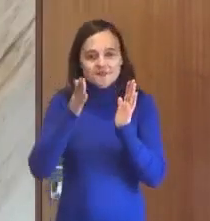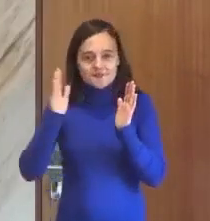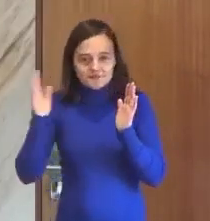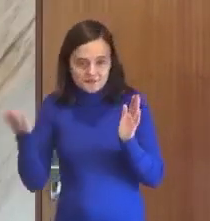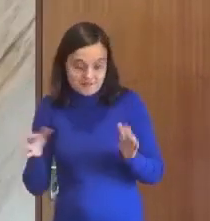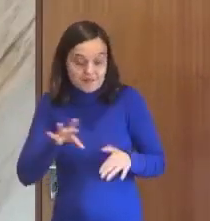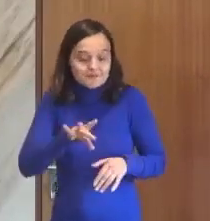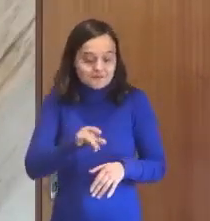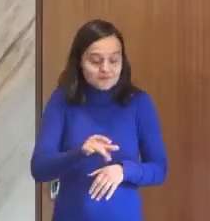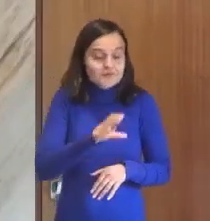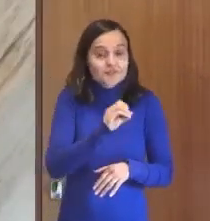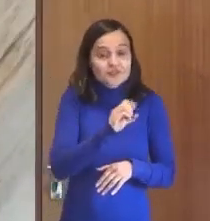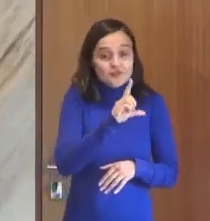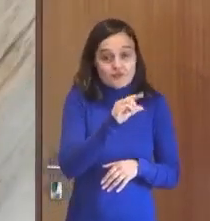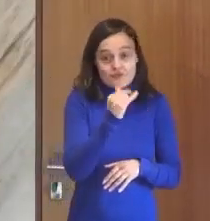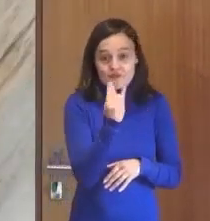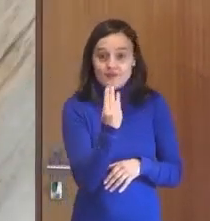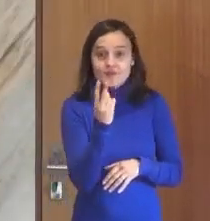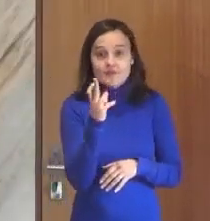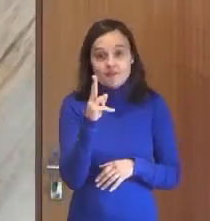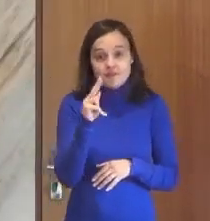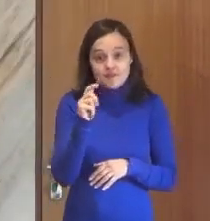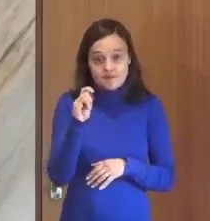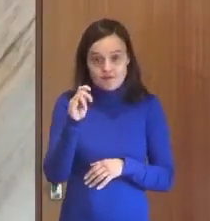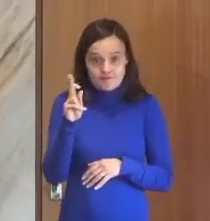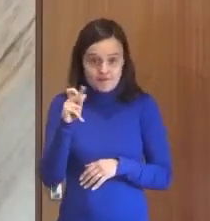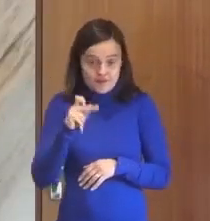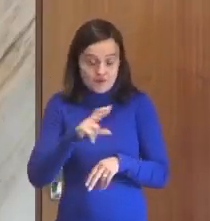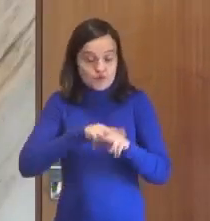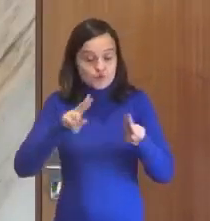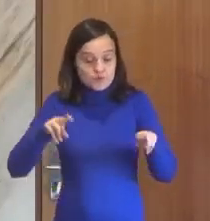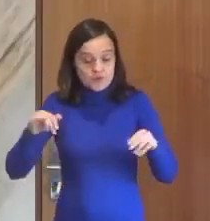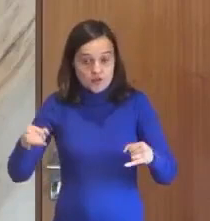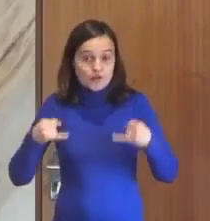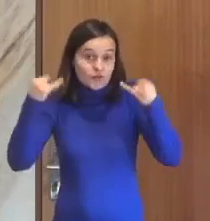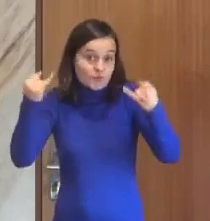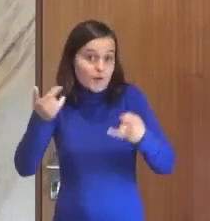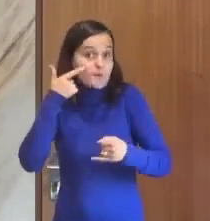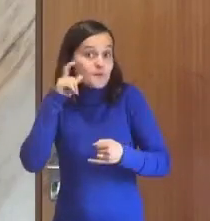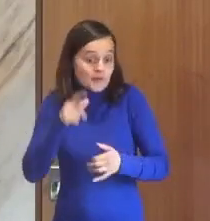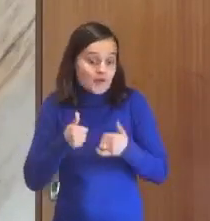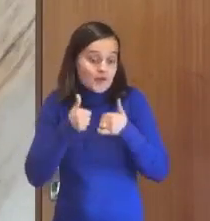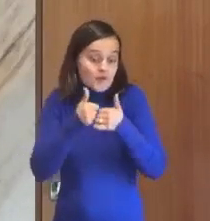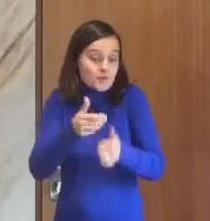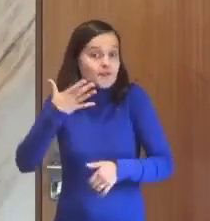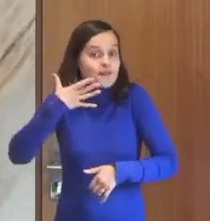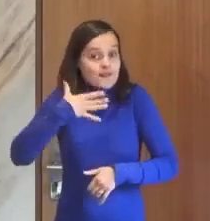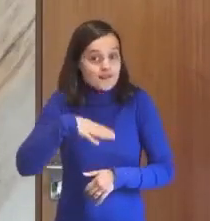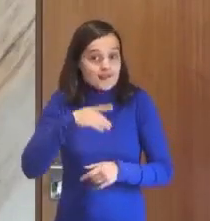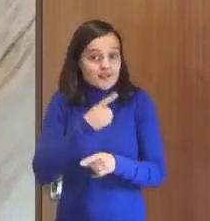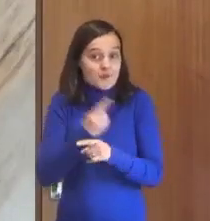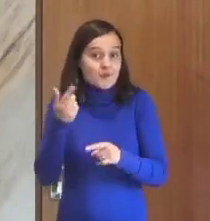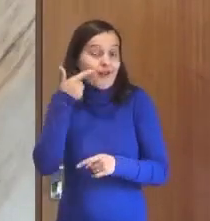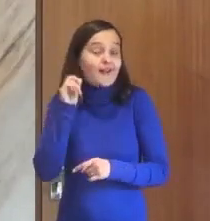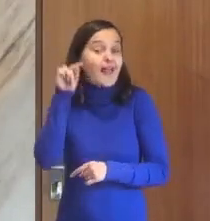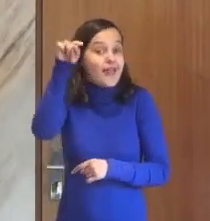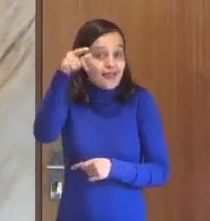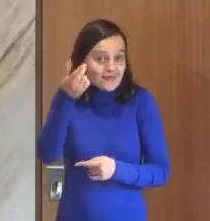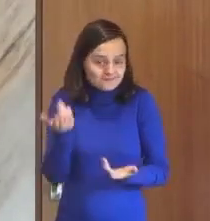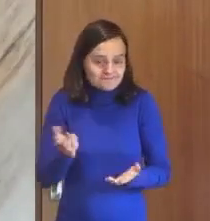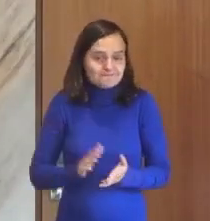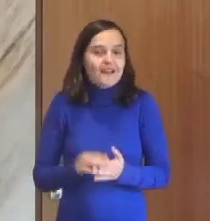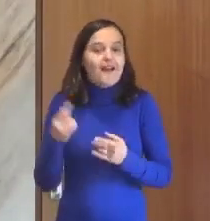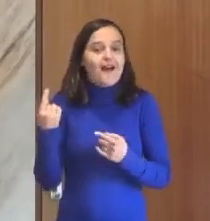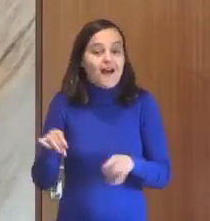Oliveira do, Municipal de Oliveira do Hospital. E depois a seguir, para quem quiser continuar a acompanhar-nos, porque eu sei que estão aí desse lado, temos